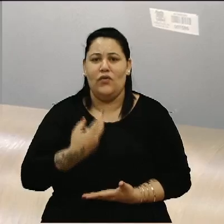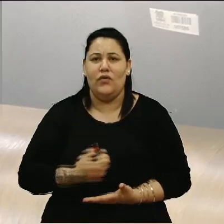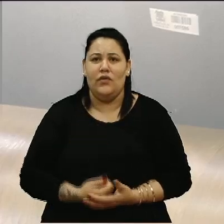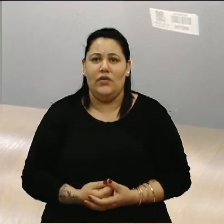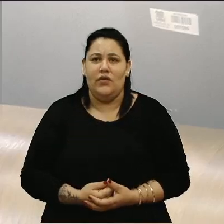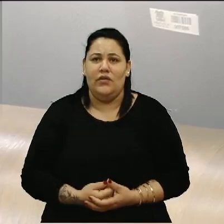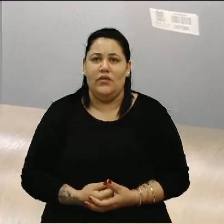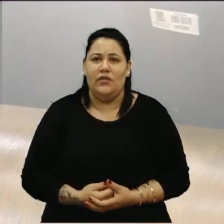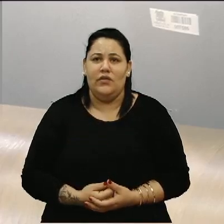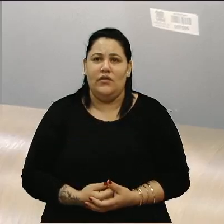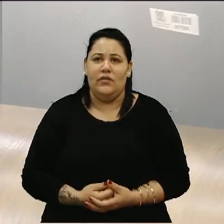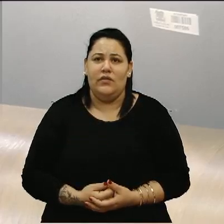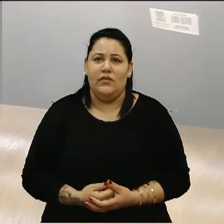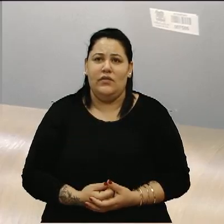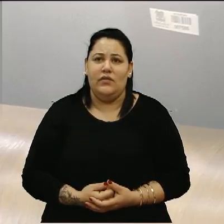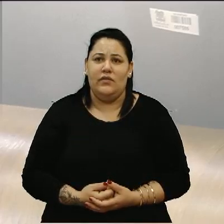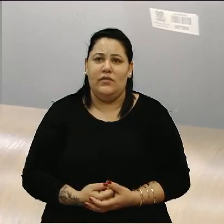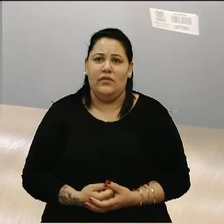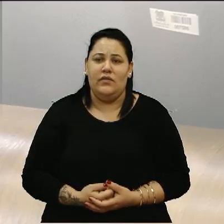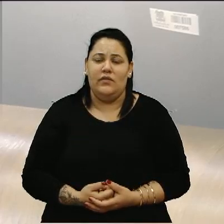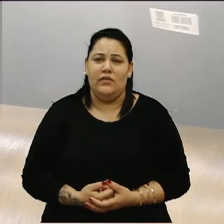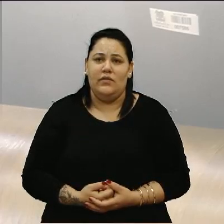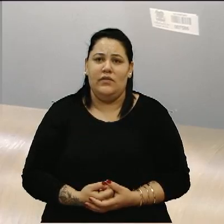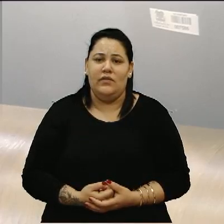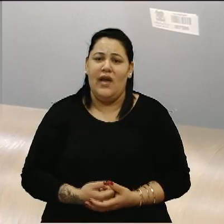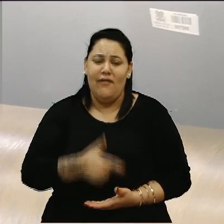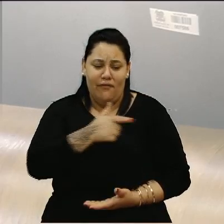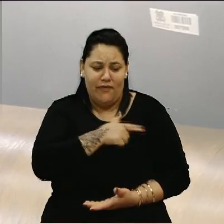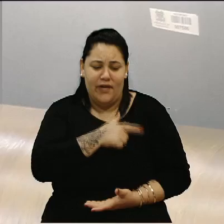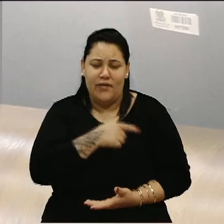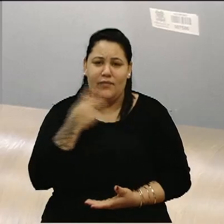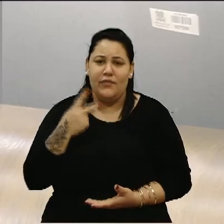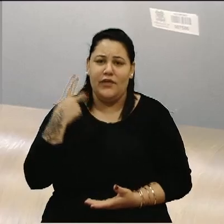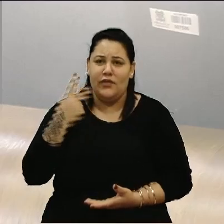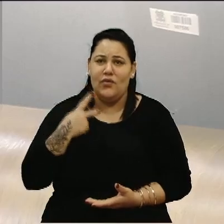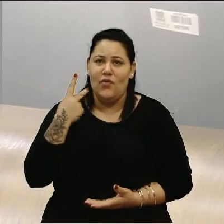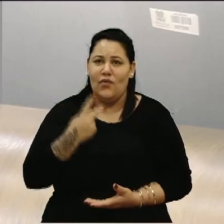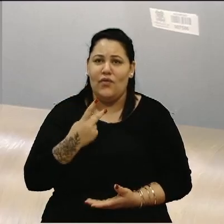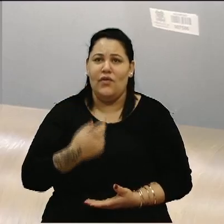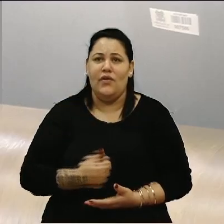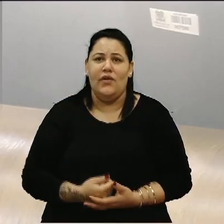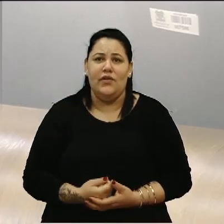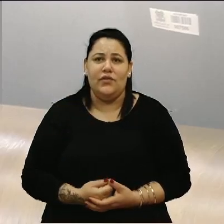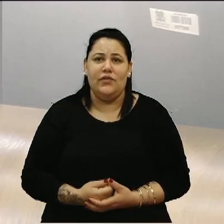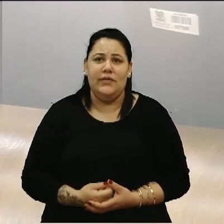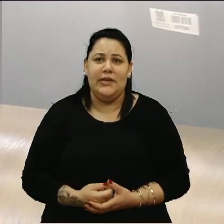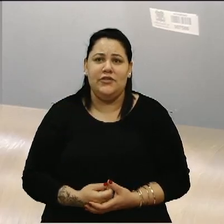vereador. Fica muito feio pro vereador. Fica muito feio.